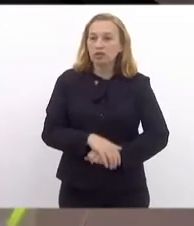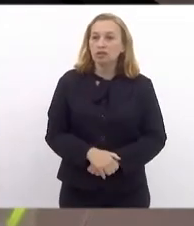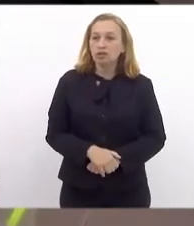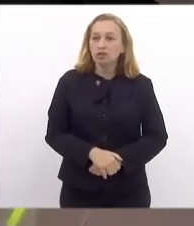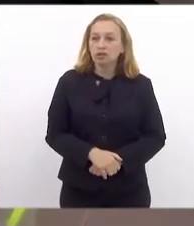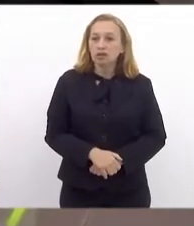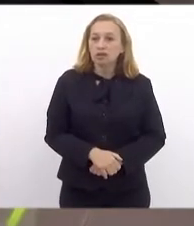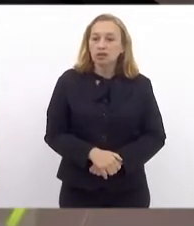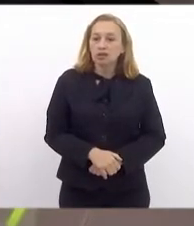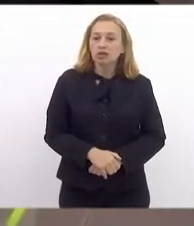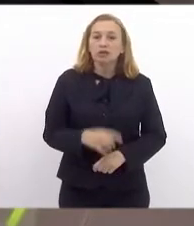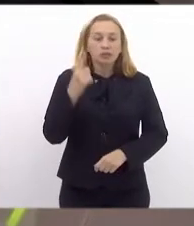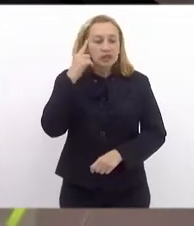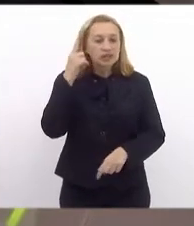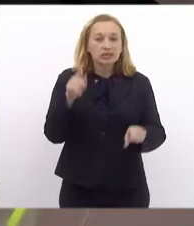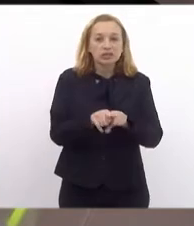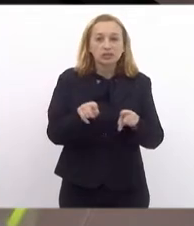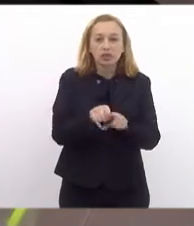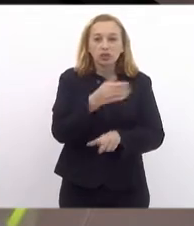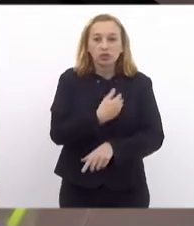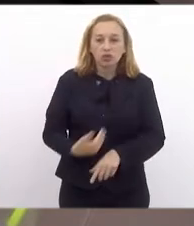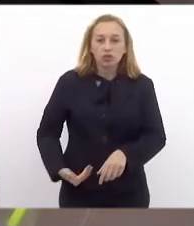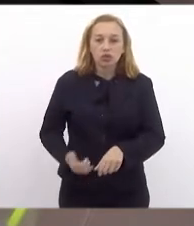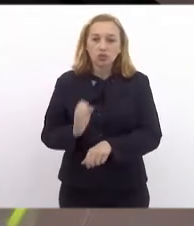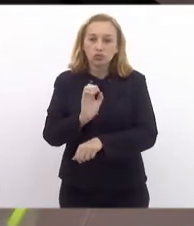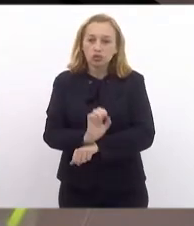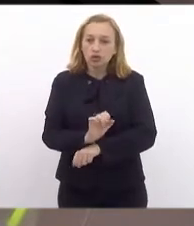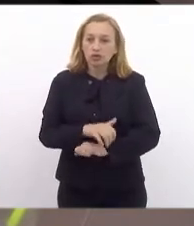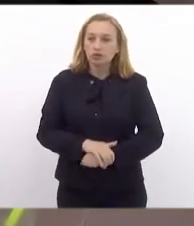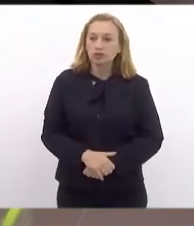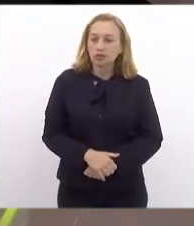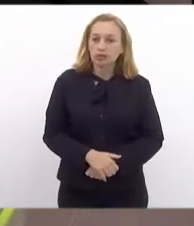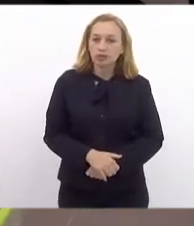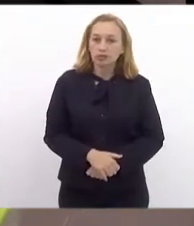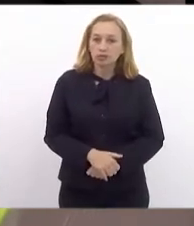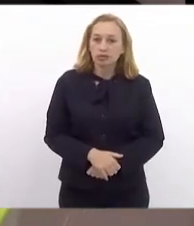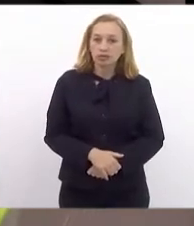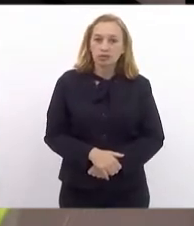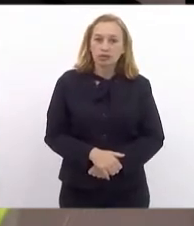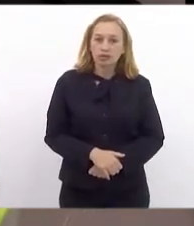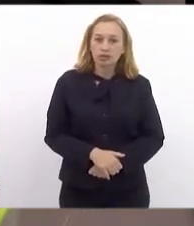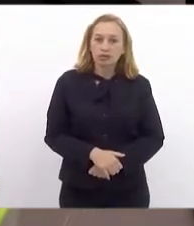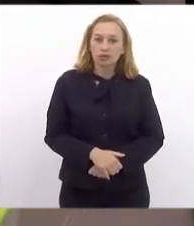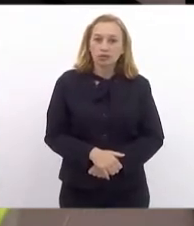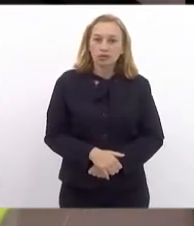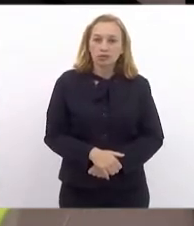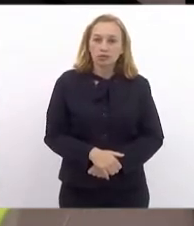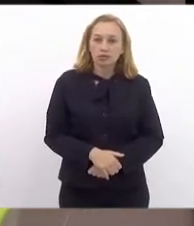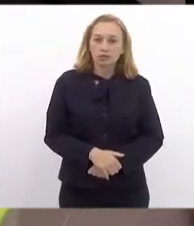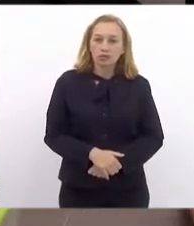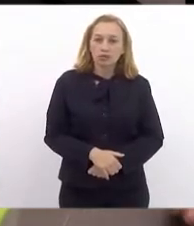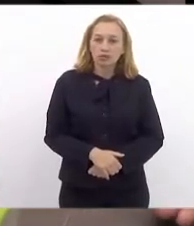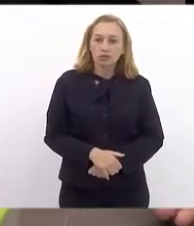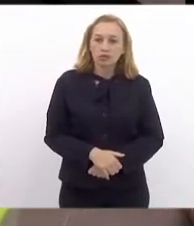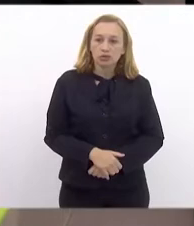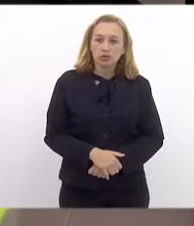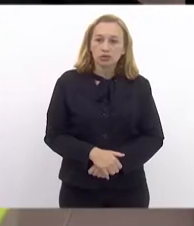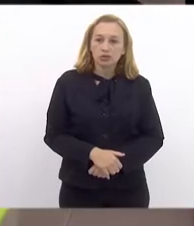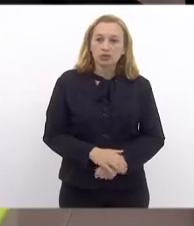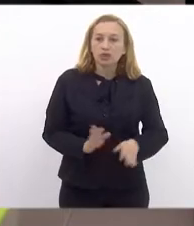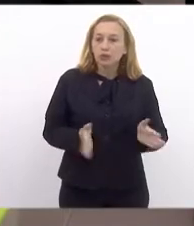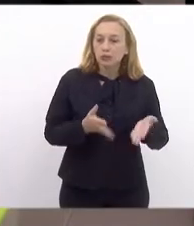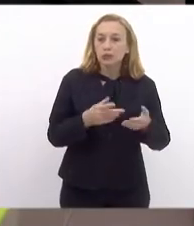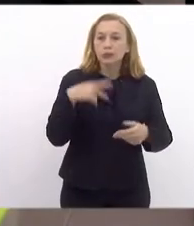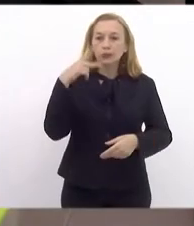assim contextualizando também que o governo do estado é uns um incentivador das